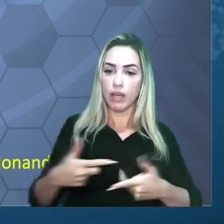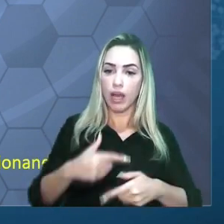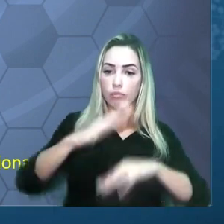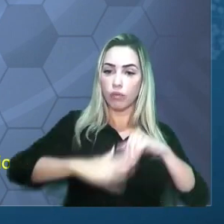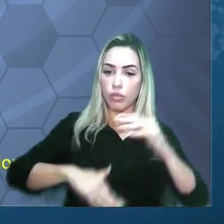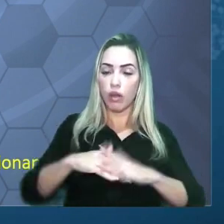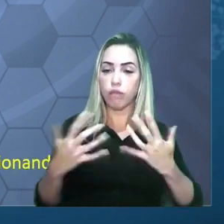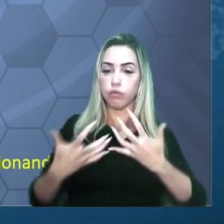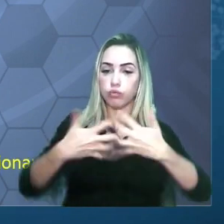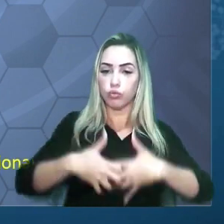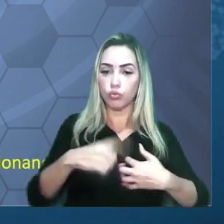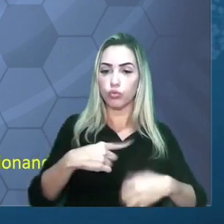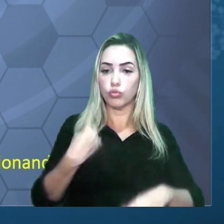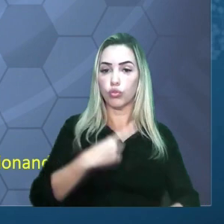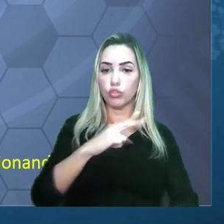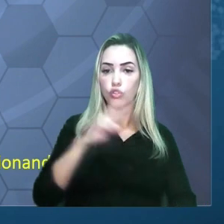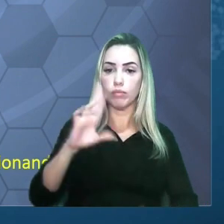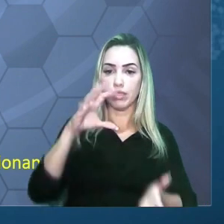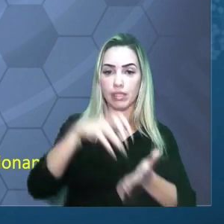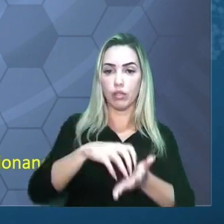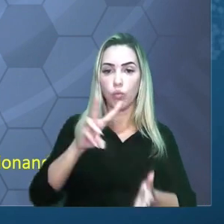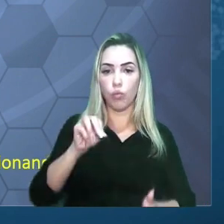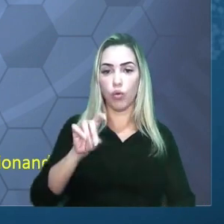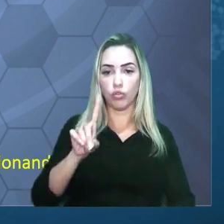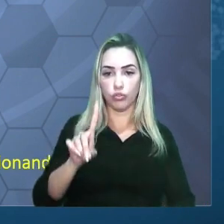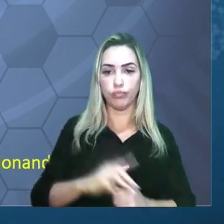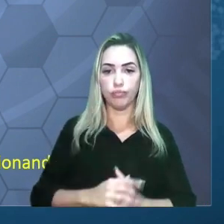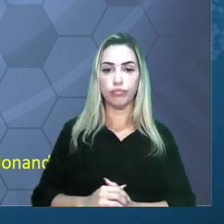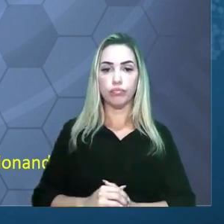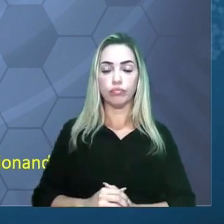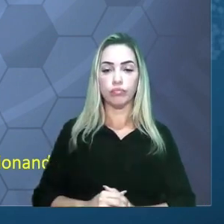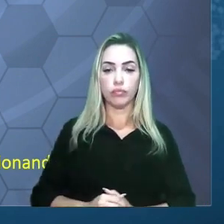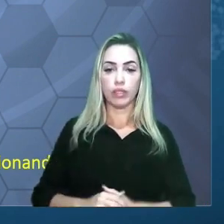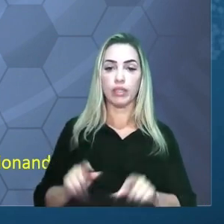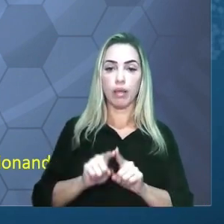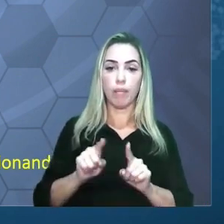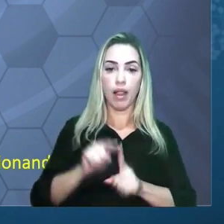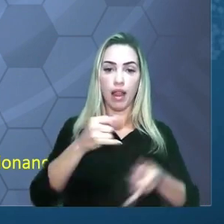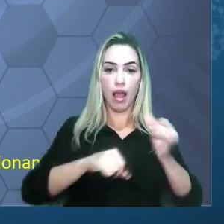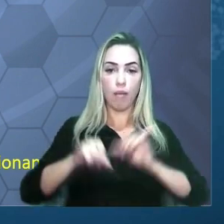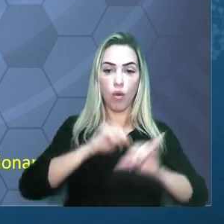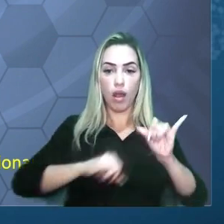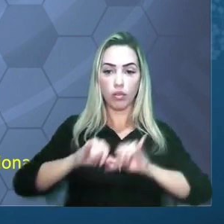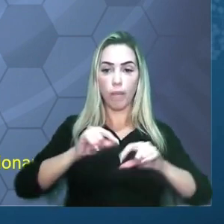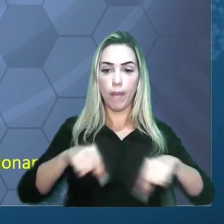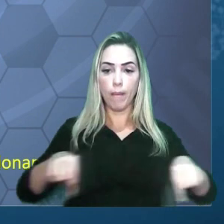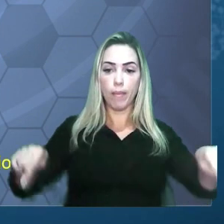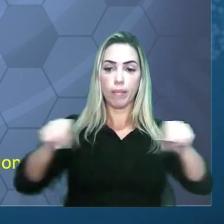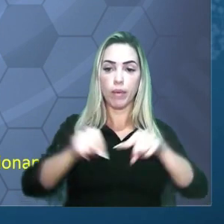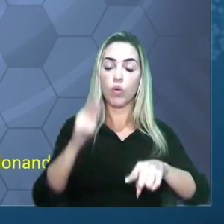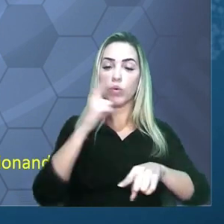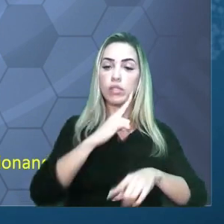gente chama de warm centers. Além disso, uma rede de laboratório que possa processar clinical